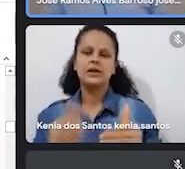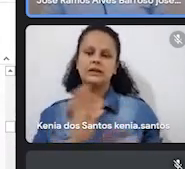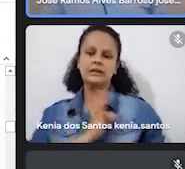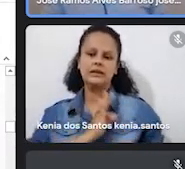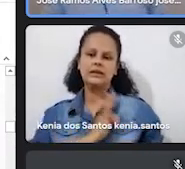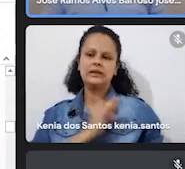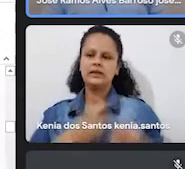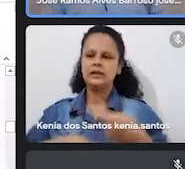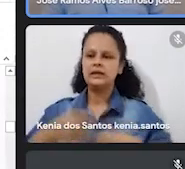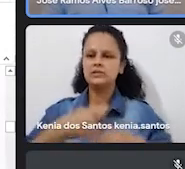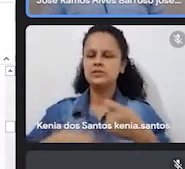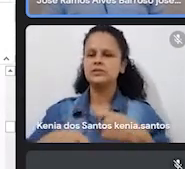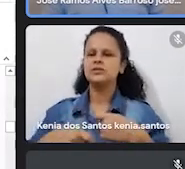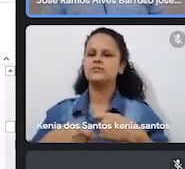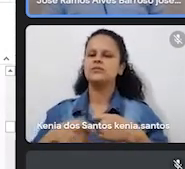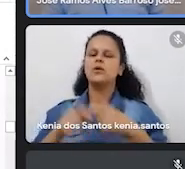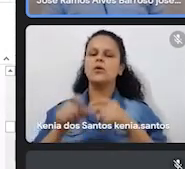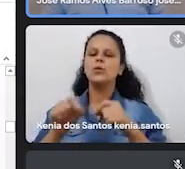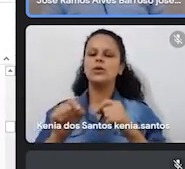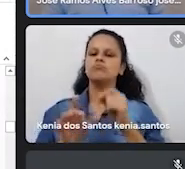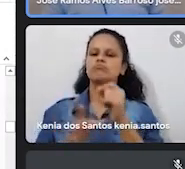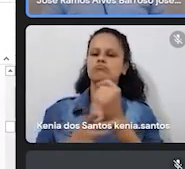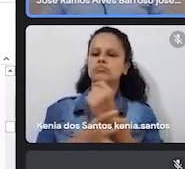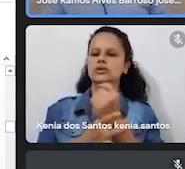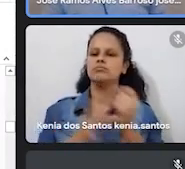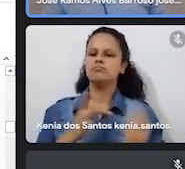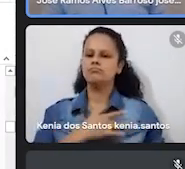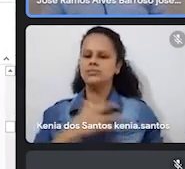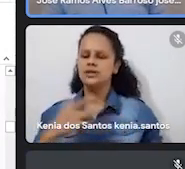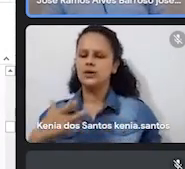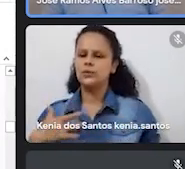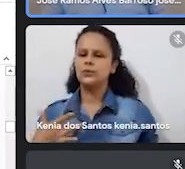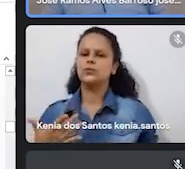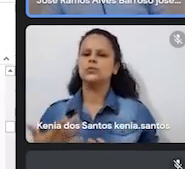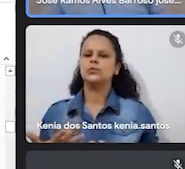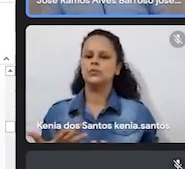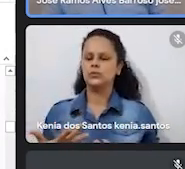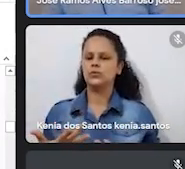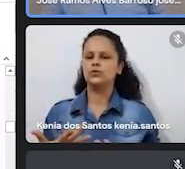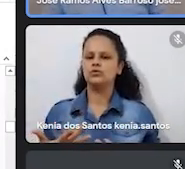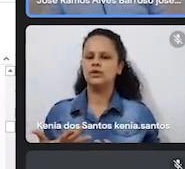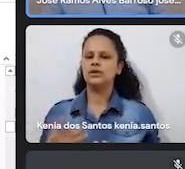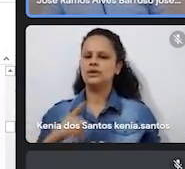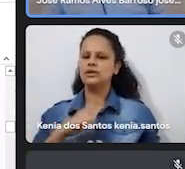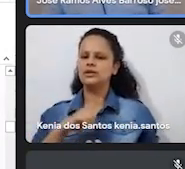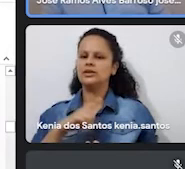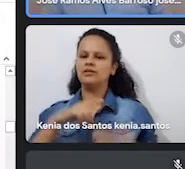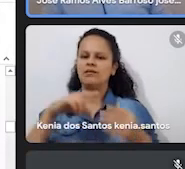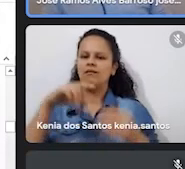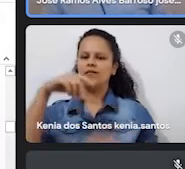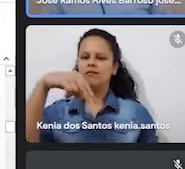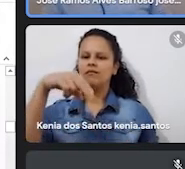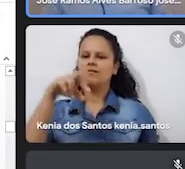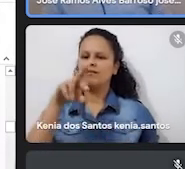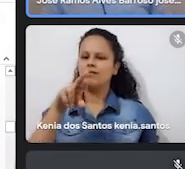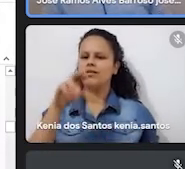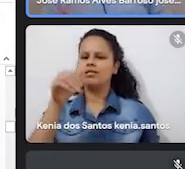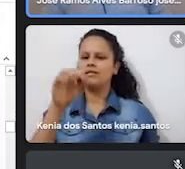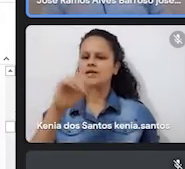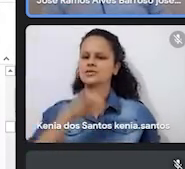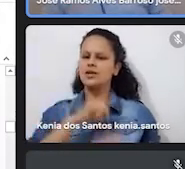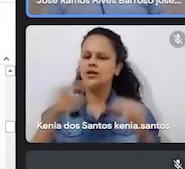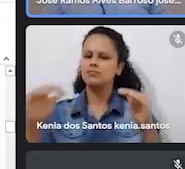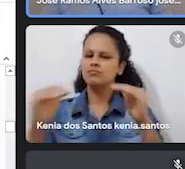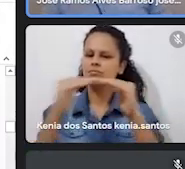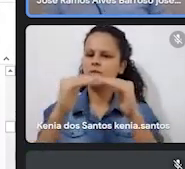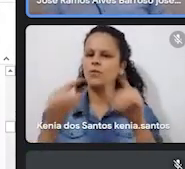e saúde implementadas relacionadas a essa NR e medidas de